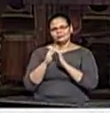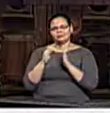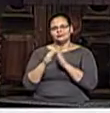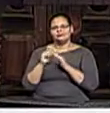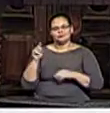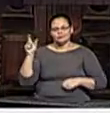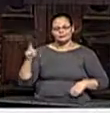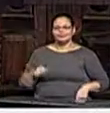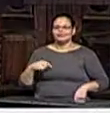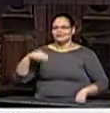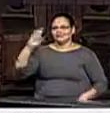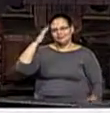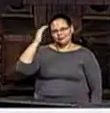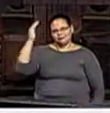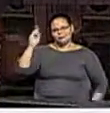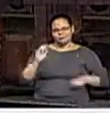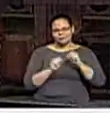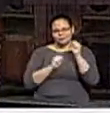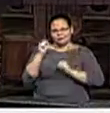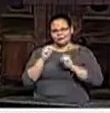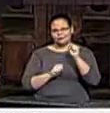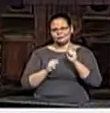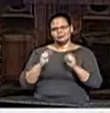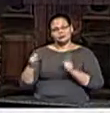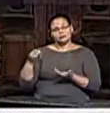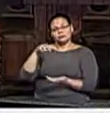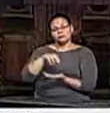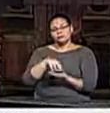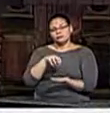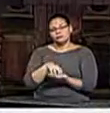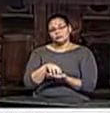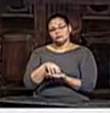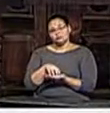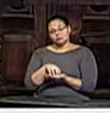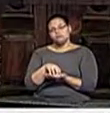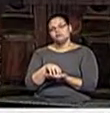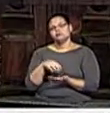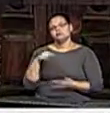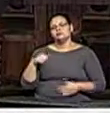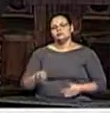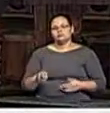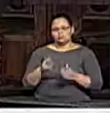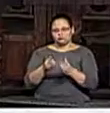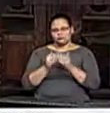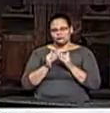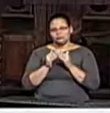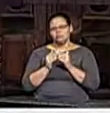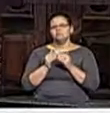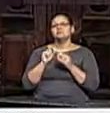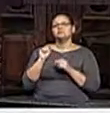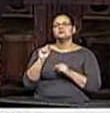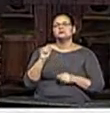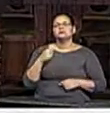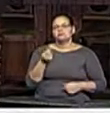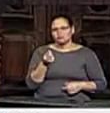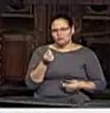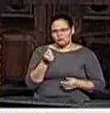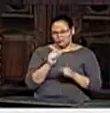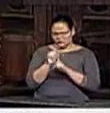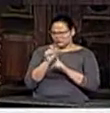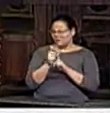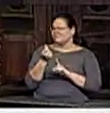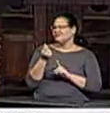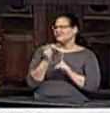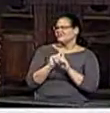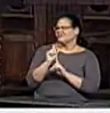industriais de Campos para ser a sede da coordenadoria. E eu fiz, inclusive, um pedido de informação para saber de quanto é esse aluguel,